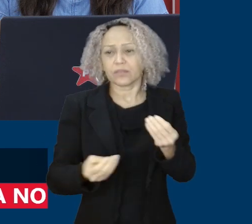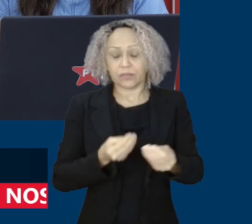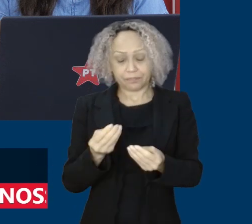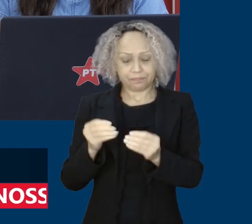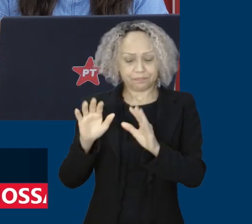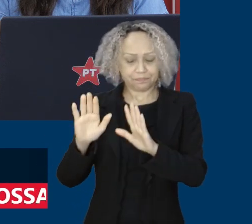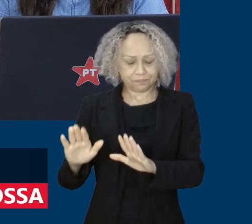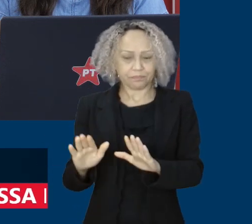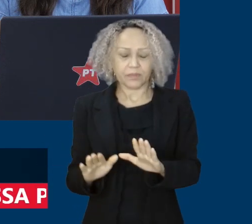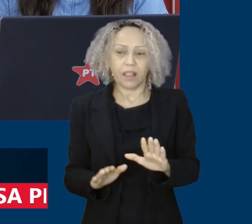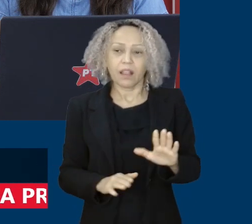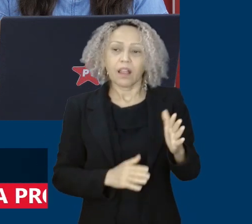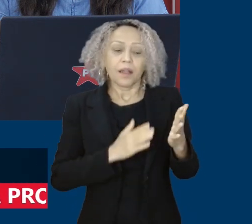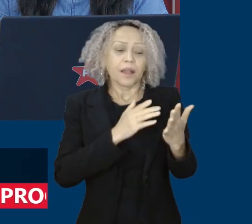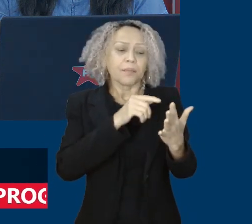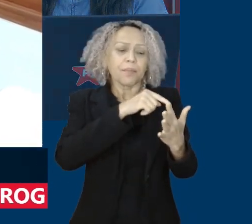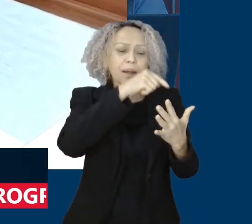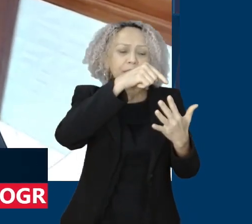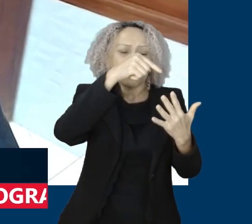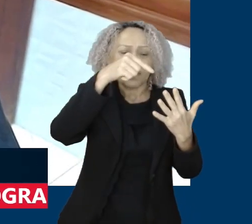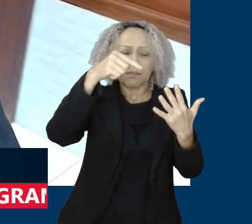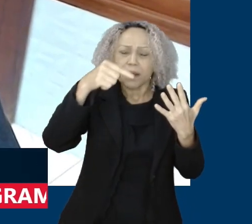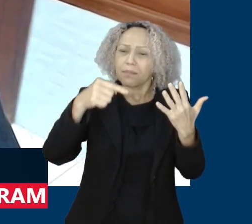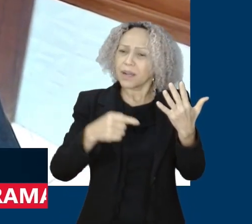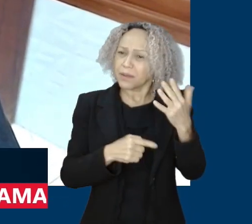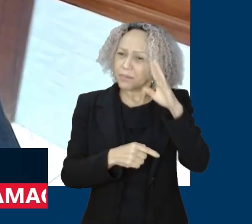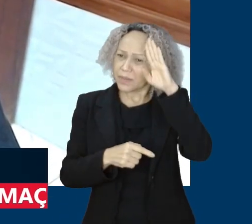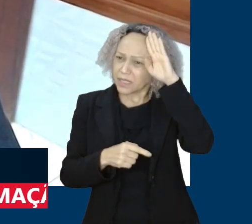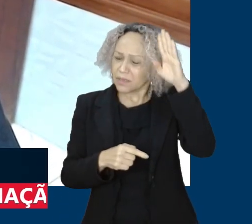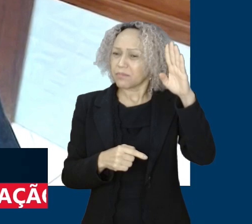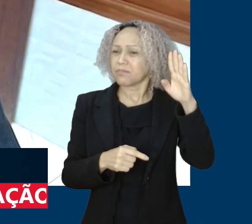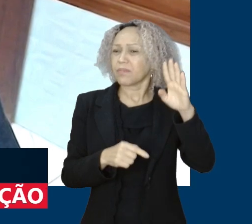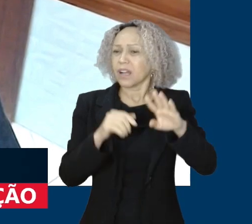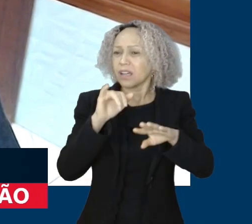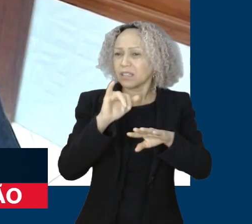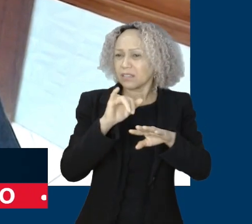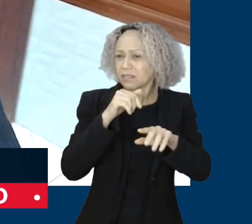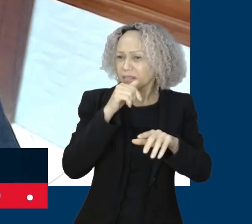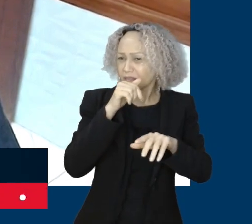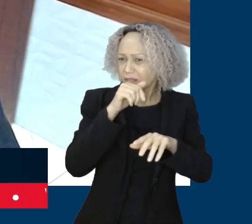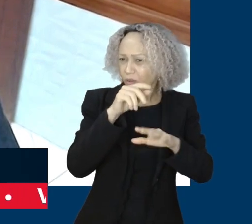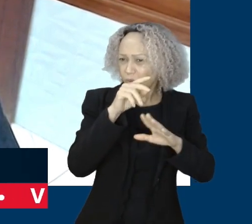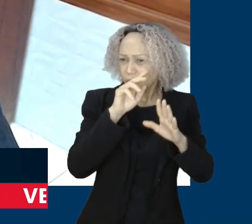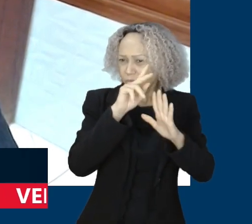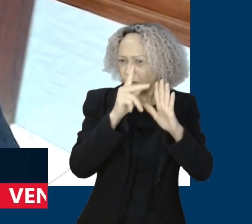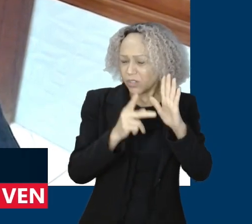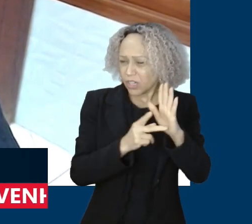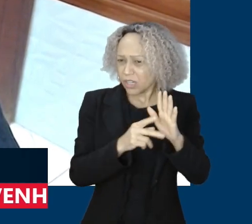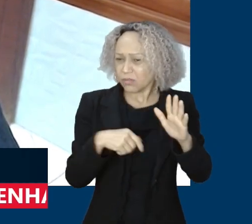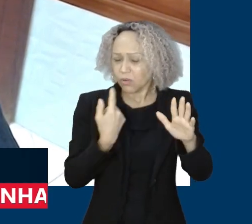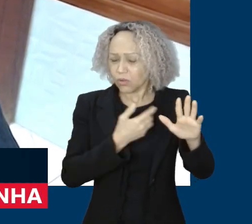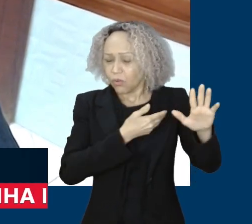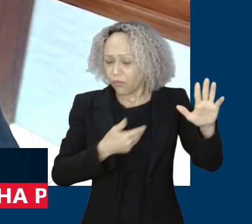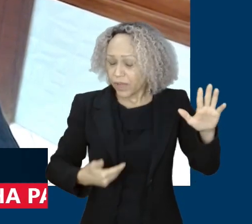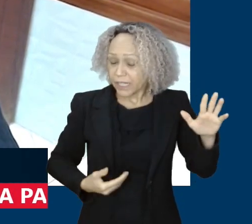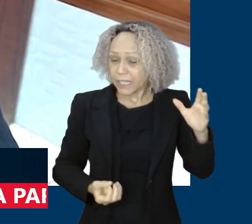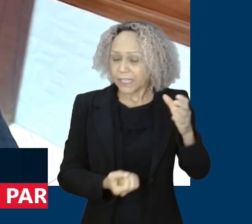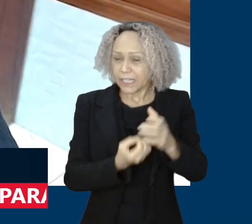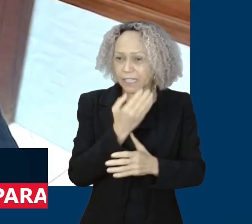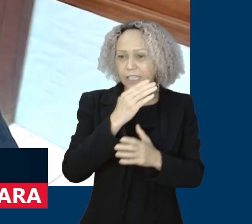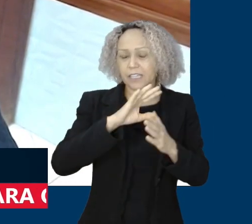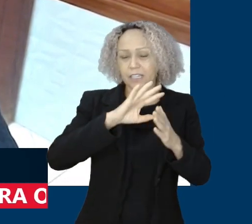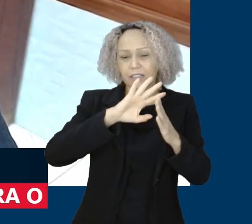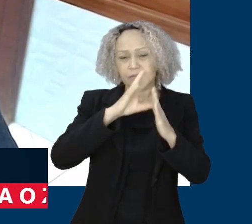ele cria a Secretaria Nacional de Políticas para Quilombolas, povos e comunidades tradicionais de